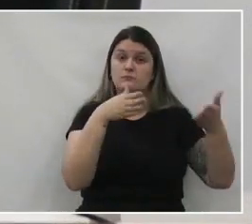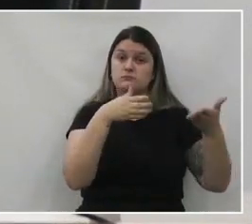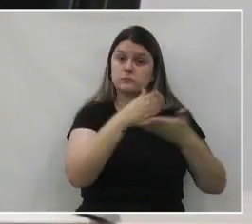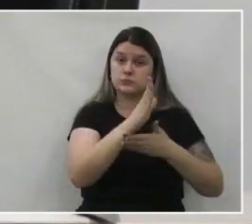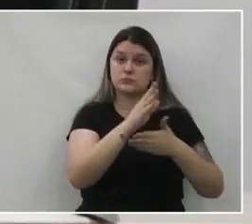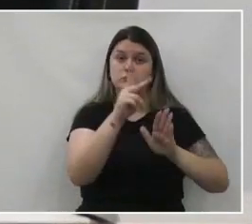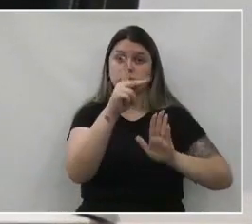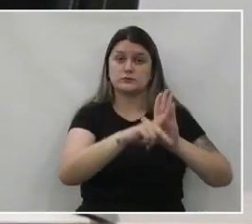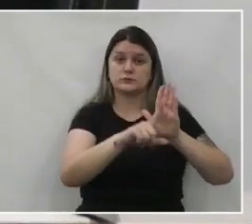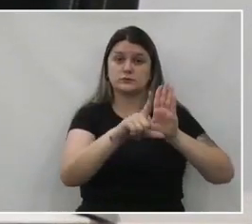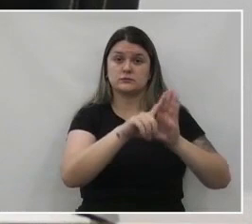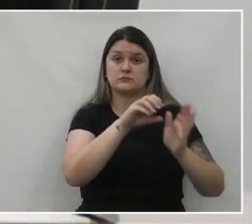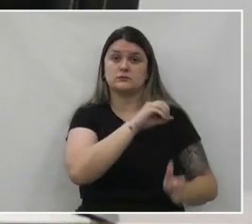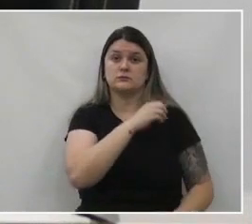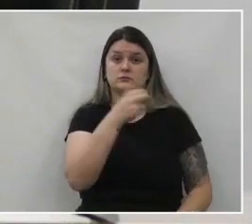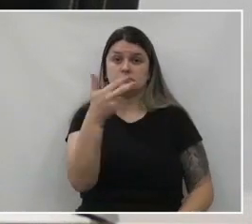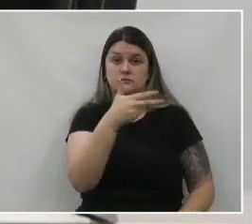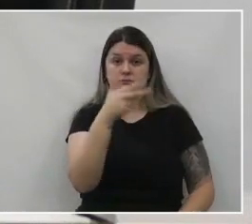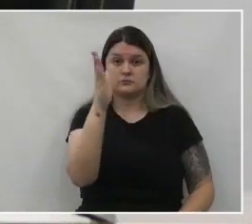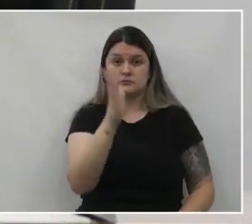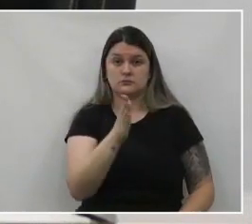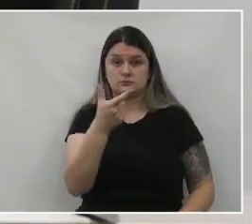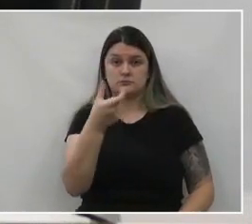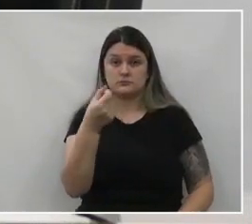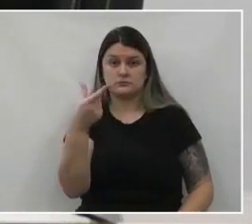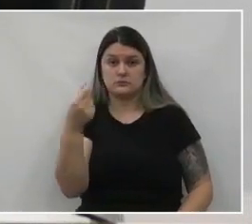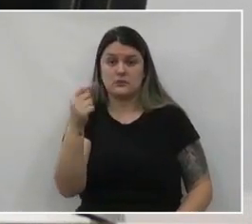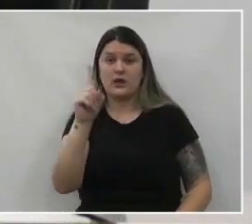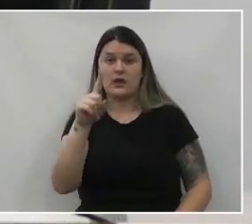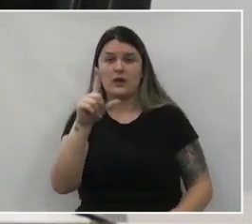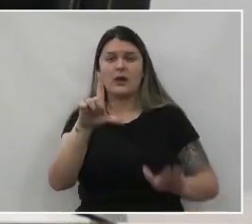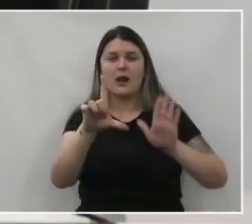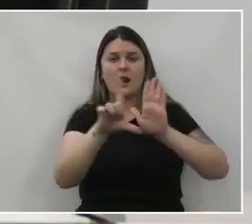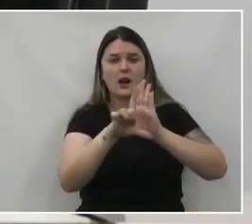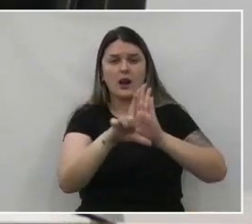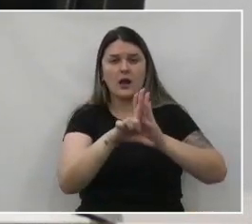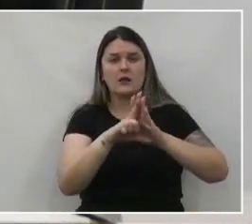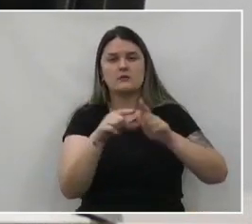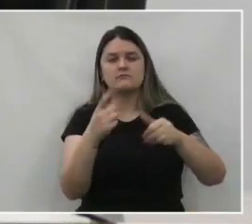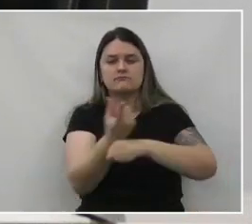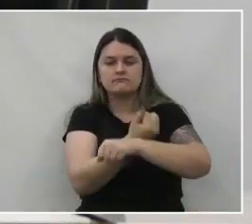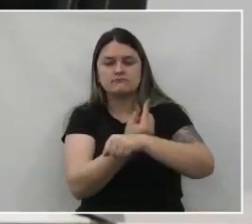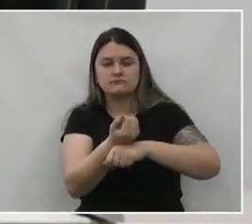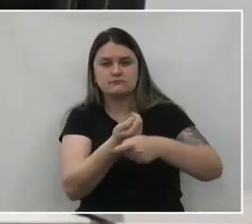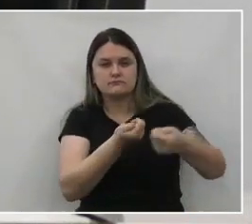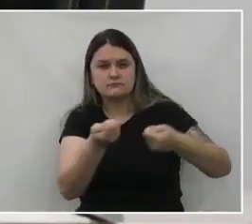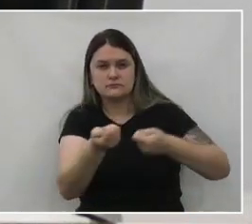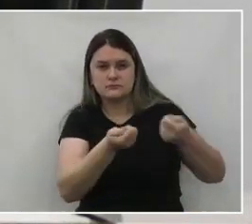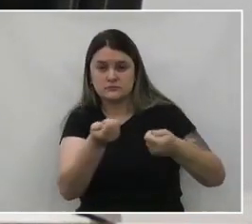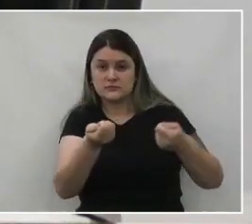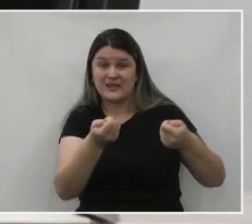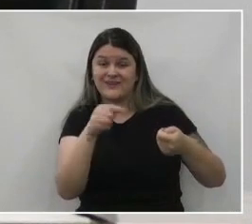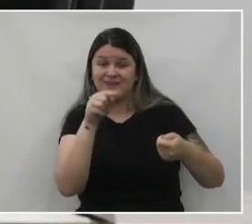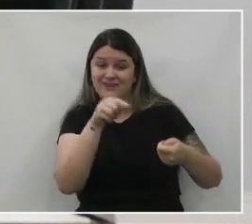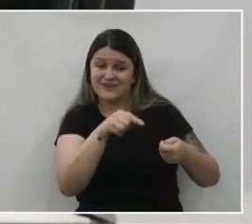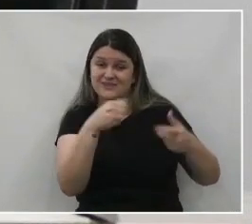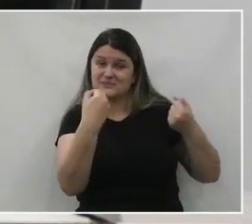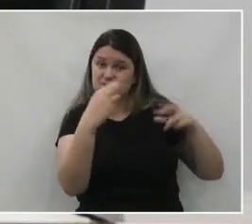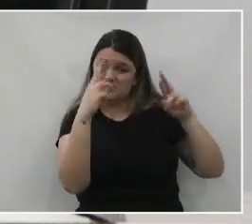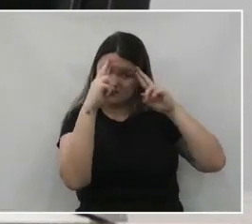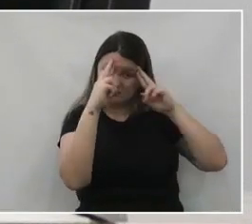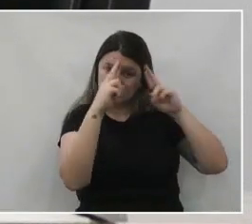número 33/2020, que trata-se da lei orçamentária, portanto, matéria que deve